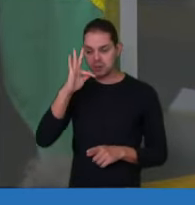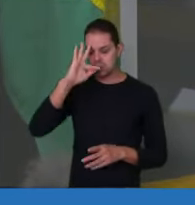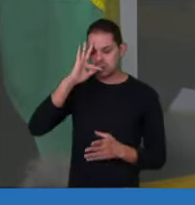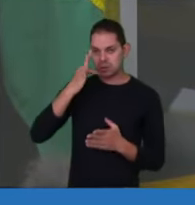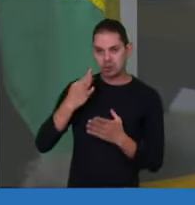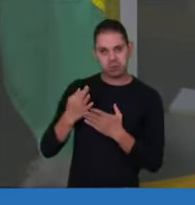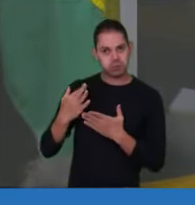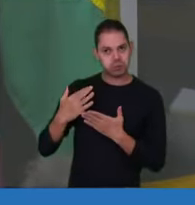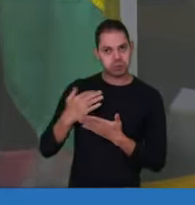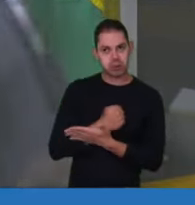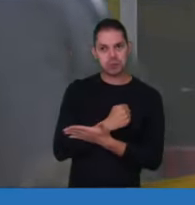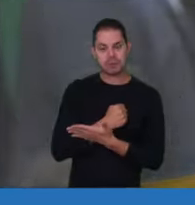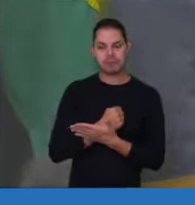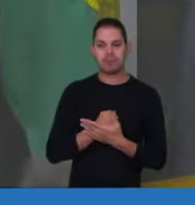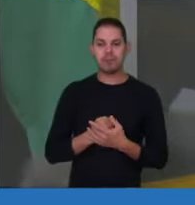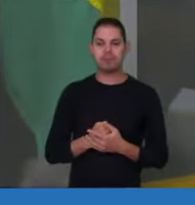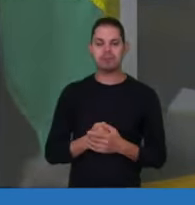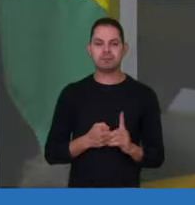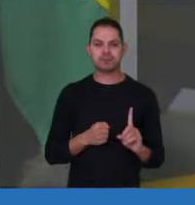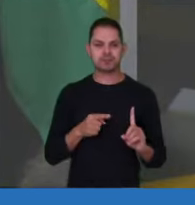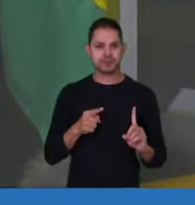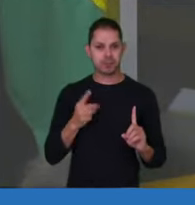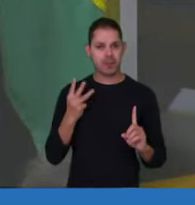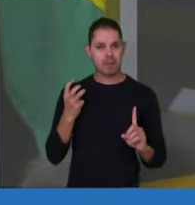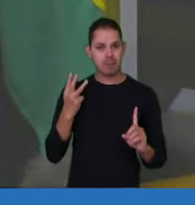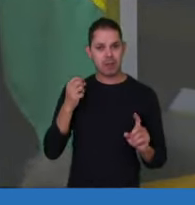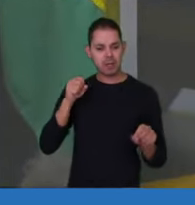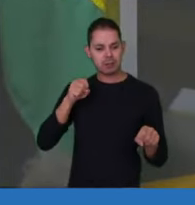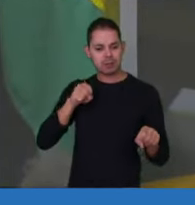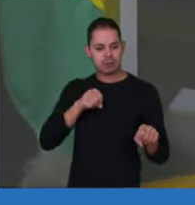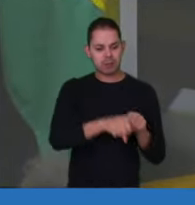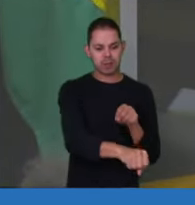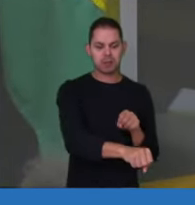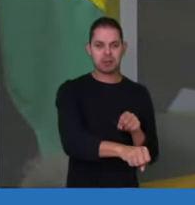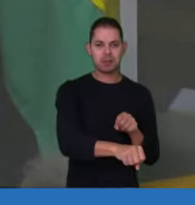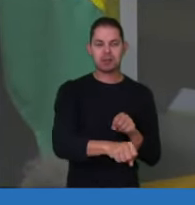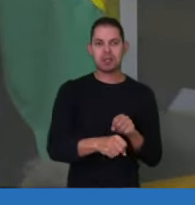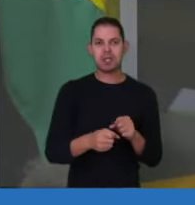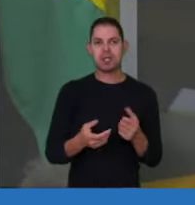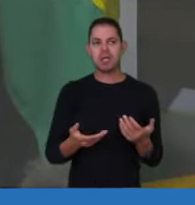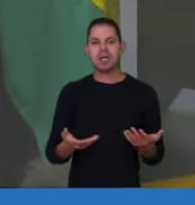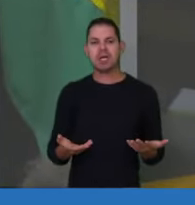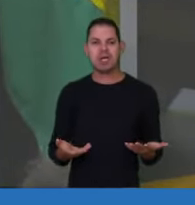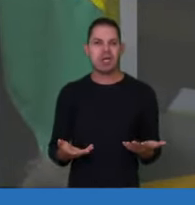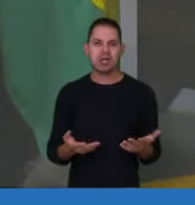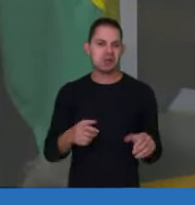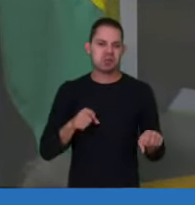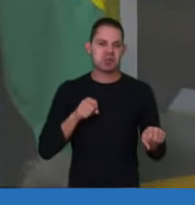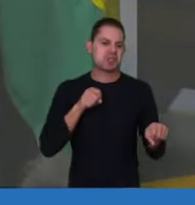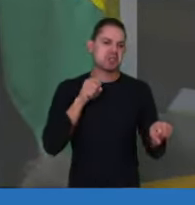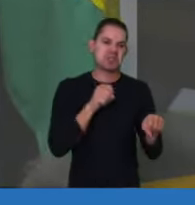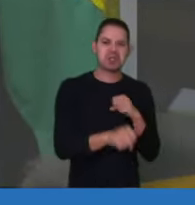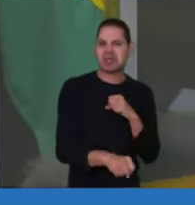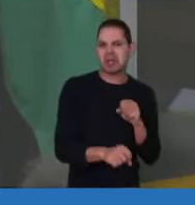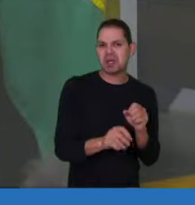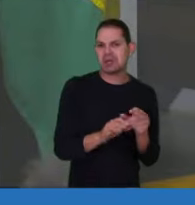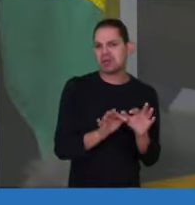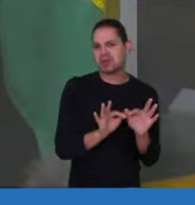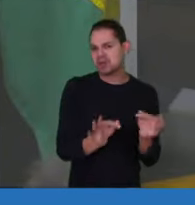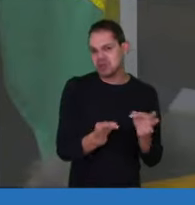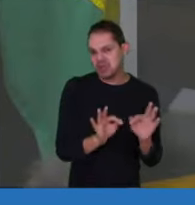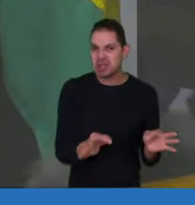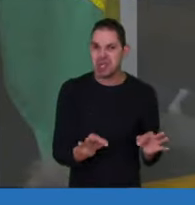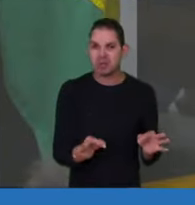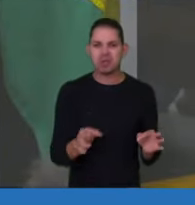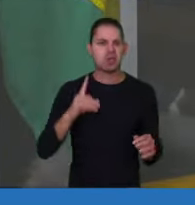O assassinato da Marielle não foi um simples assassinato, como acontece